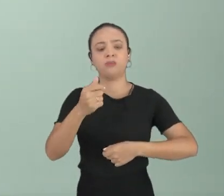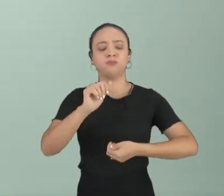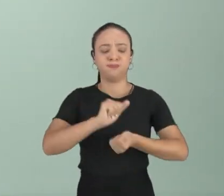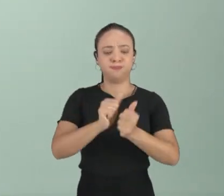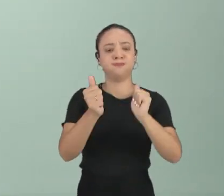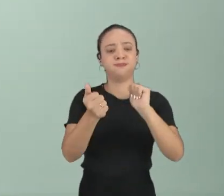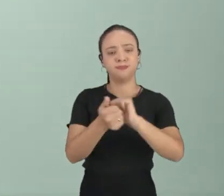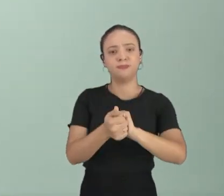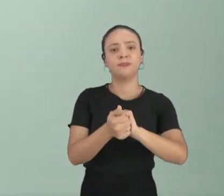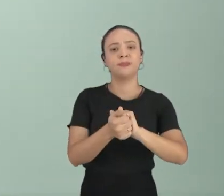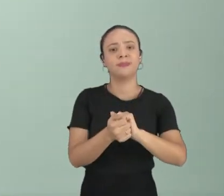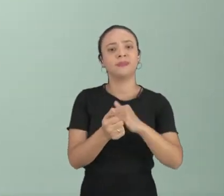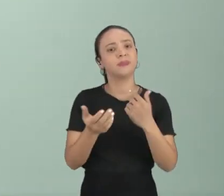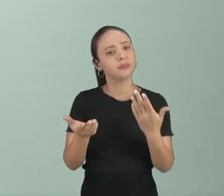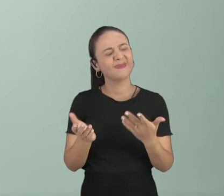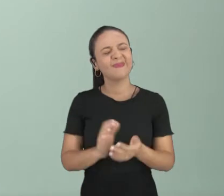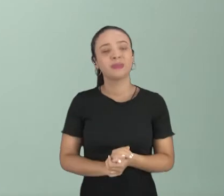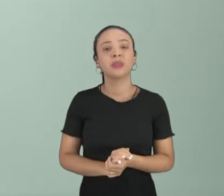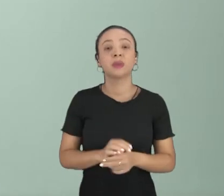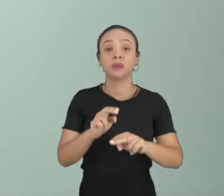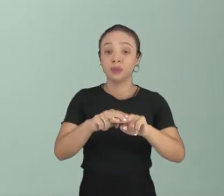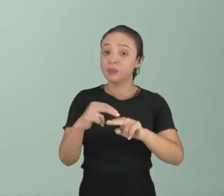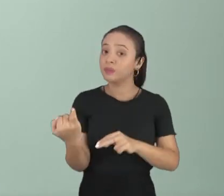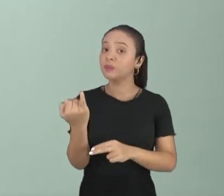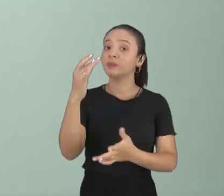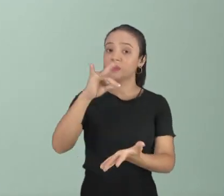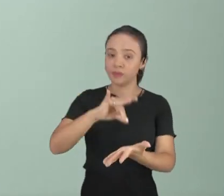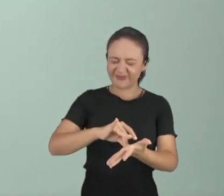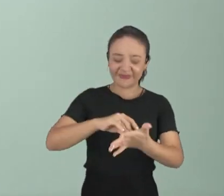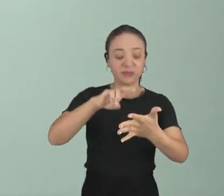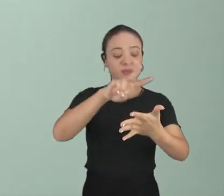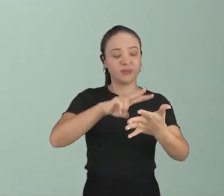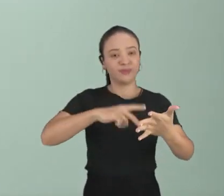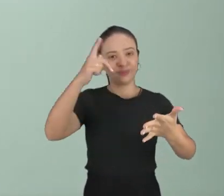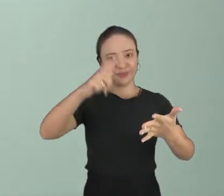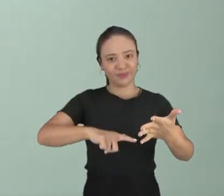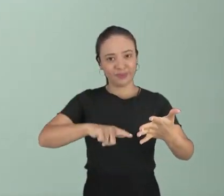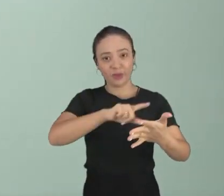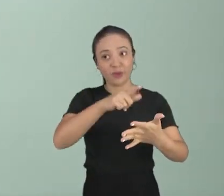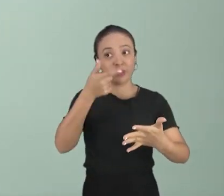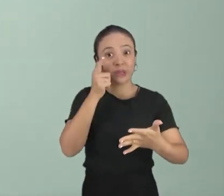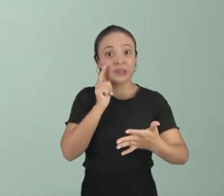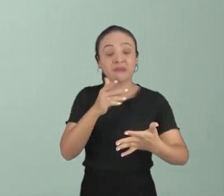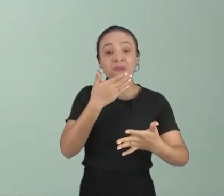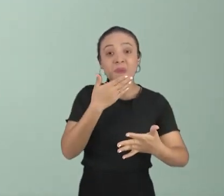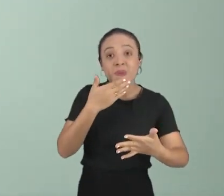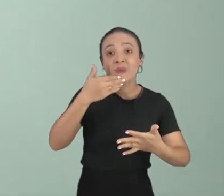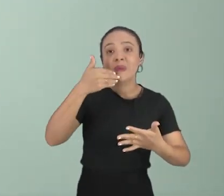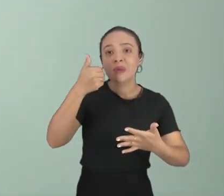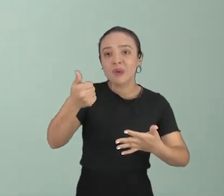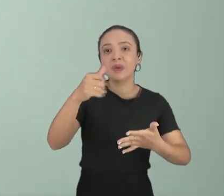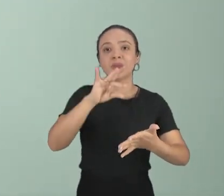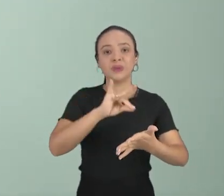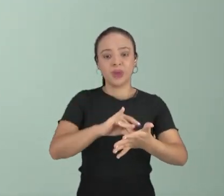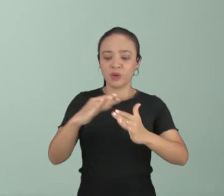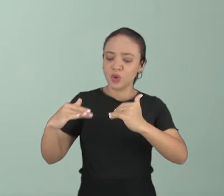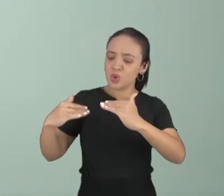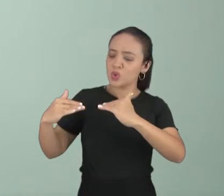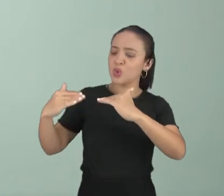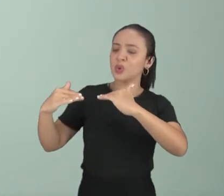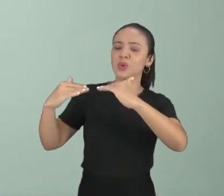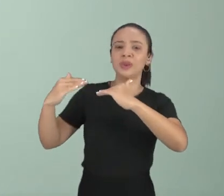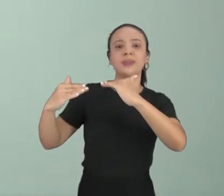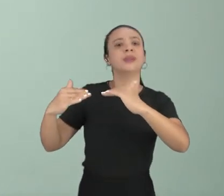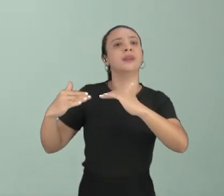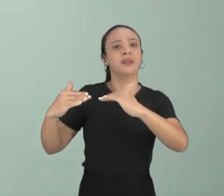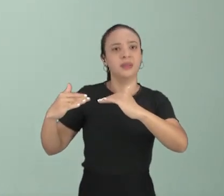melhorar aqui. Então, por isso que é importante revisar. Para que você possa melhorar construindo, pouco